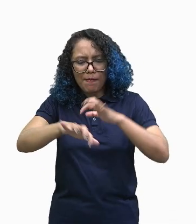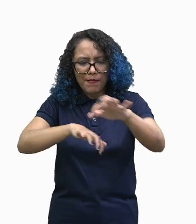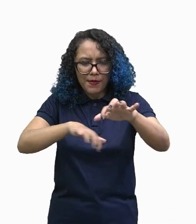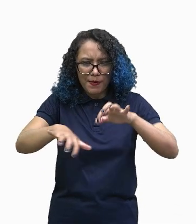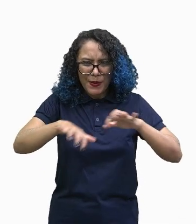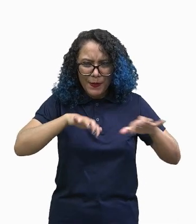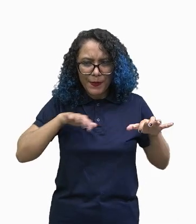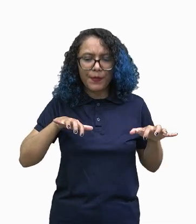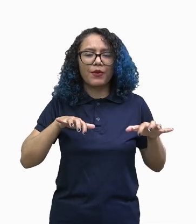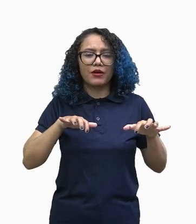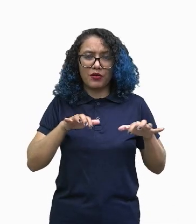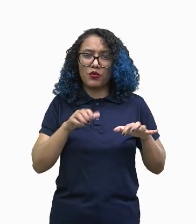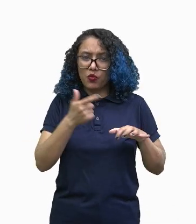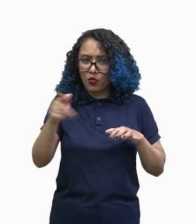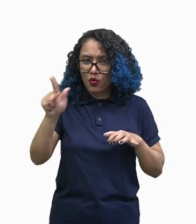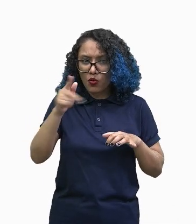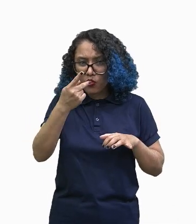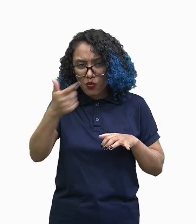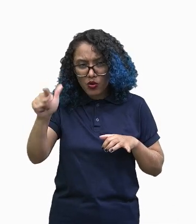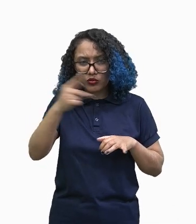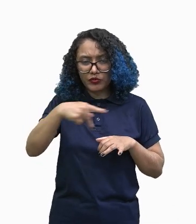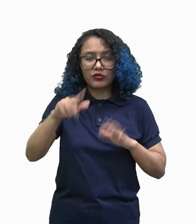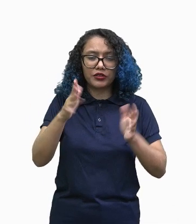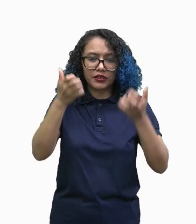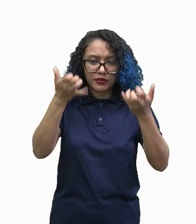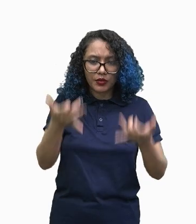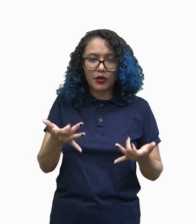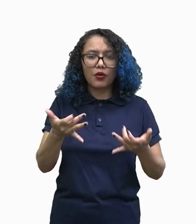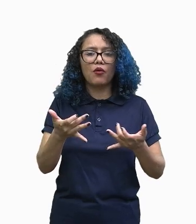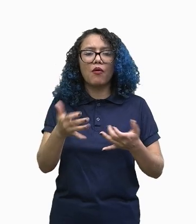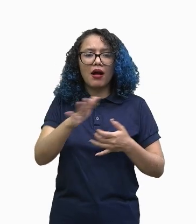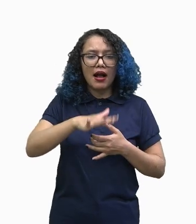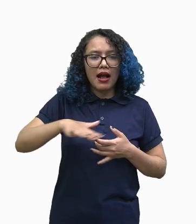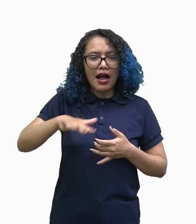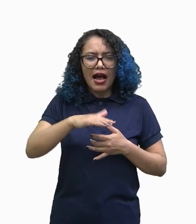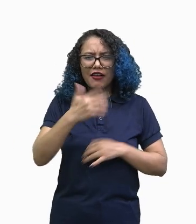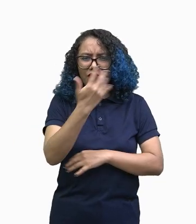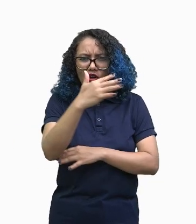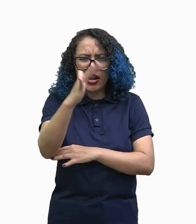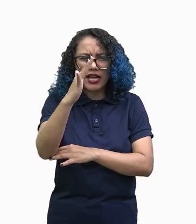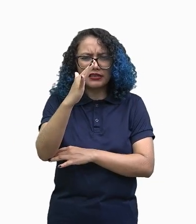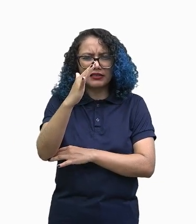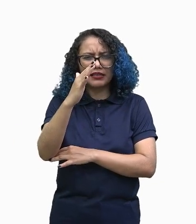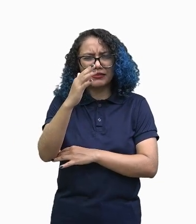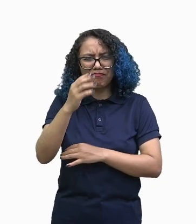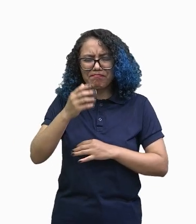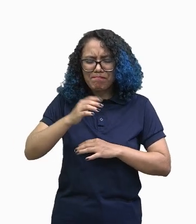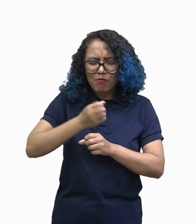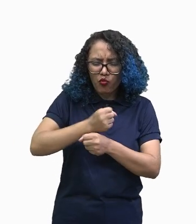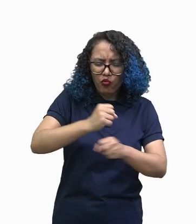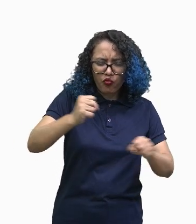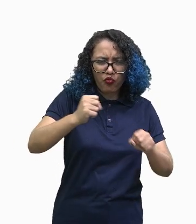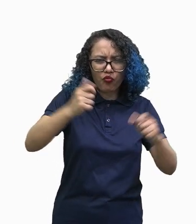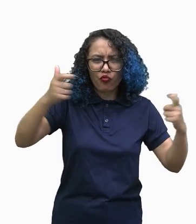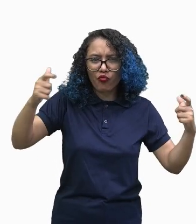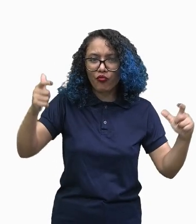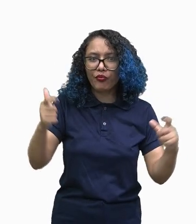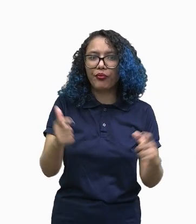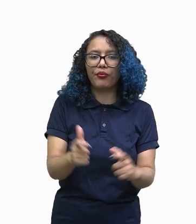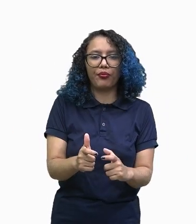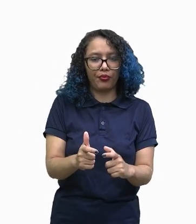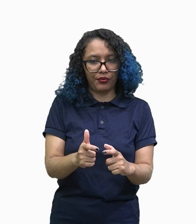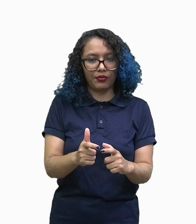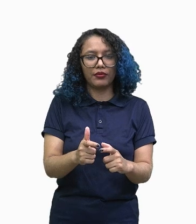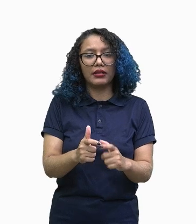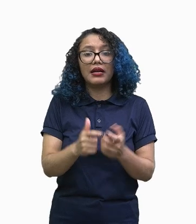sobre essa relação da fragmentação. Então, reduz áreas contínuas de floresta e isola espécies,